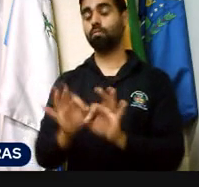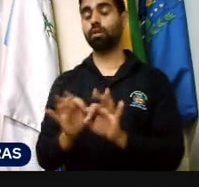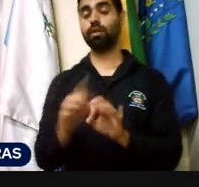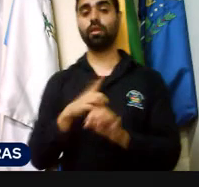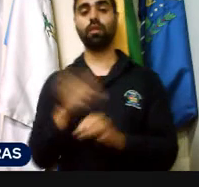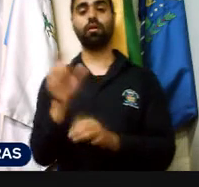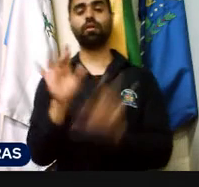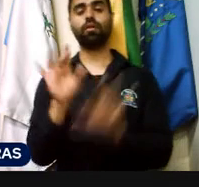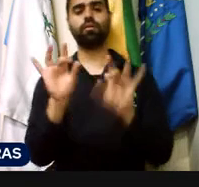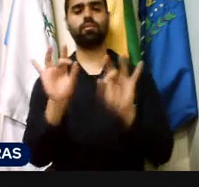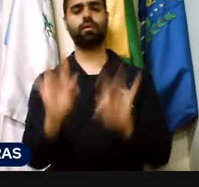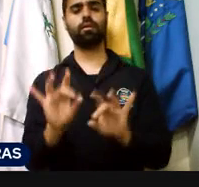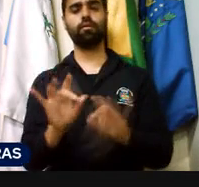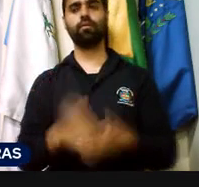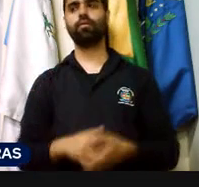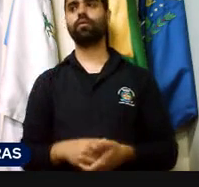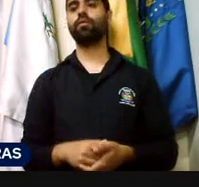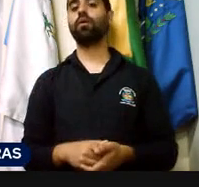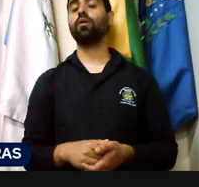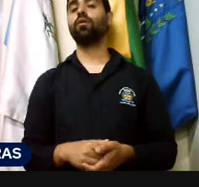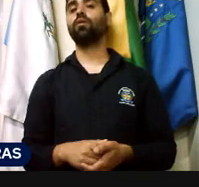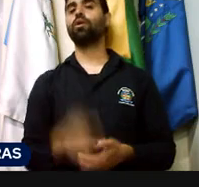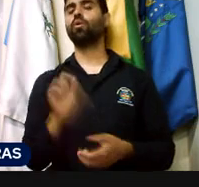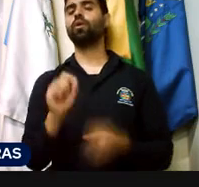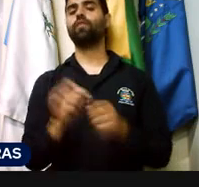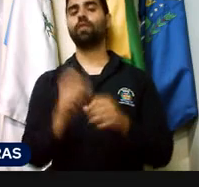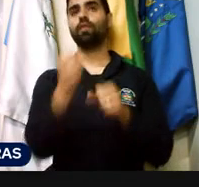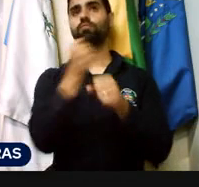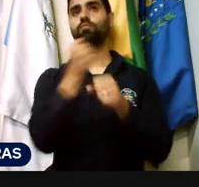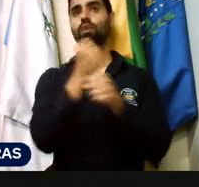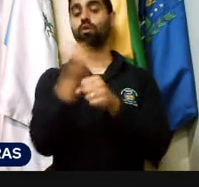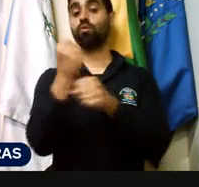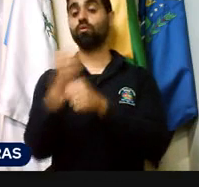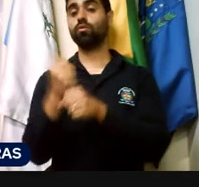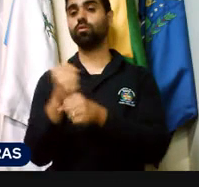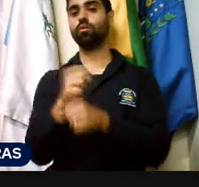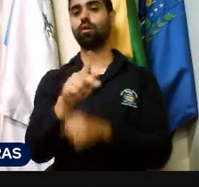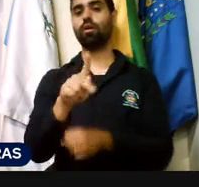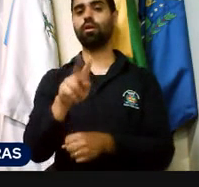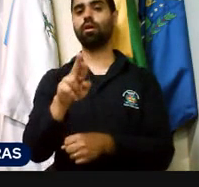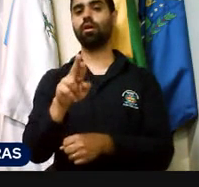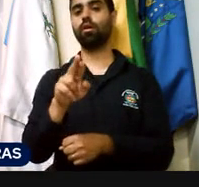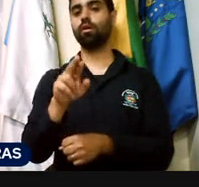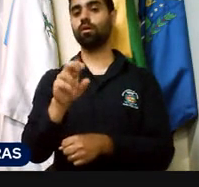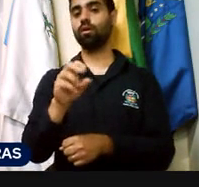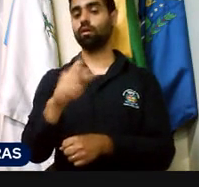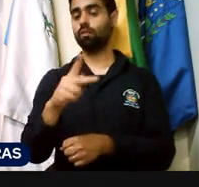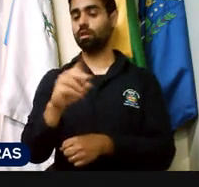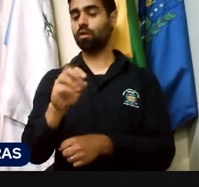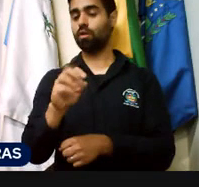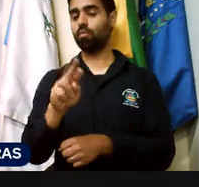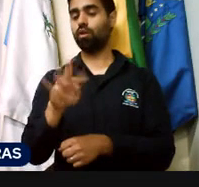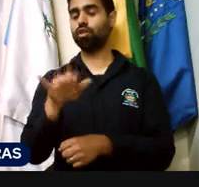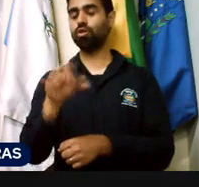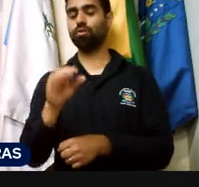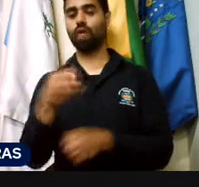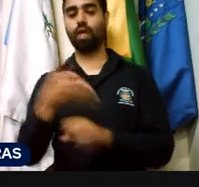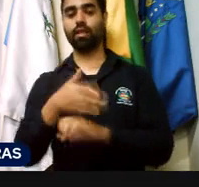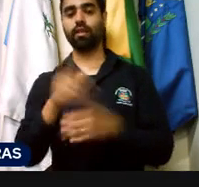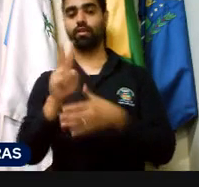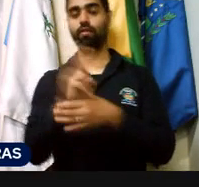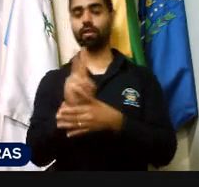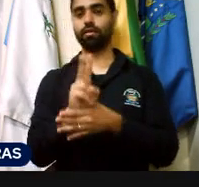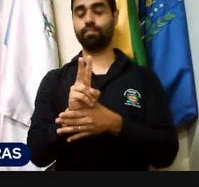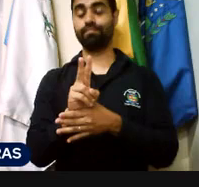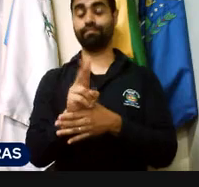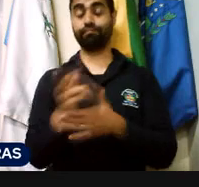abertura de crédito especial destinado à construção de pórtico da entrada da cidade de Valença. O devido